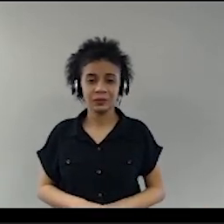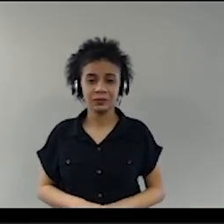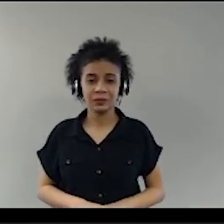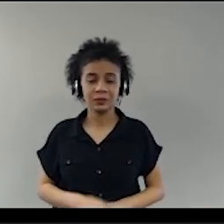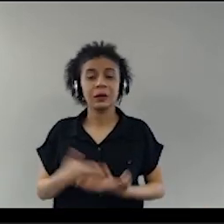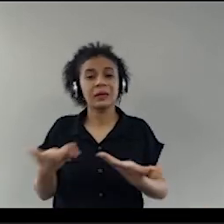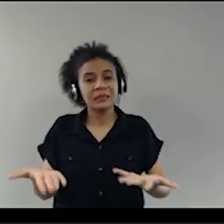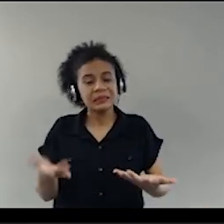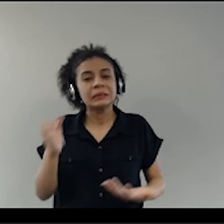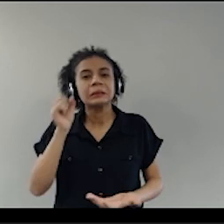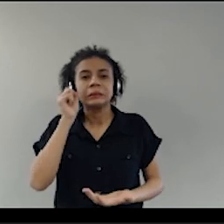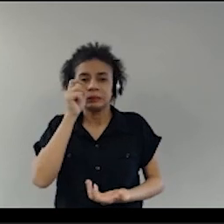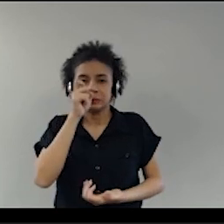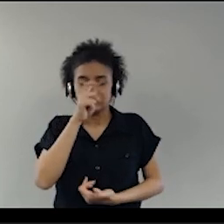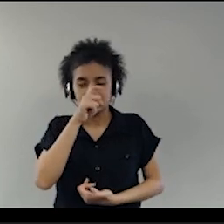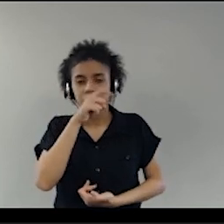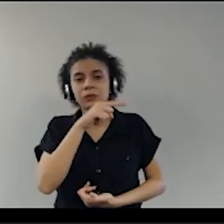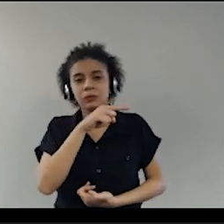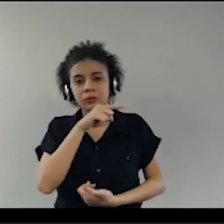são desafios